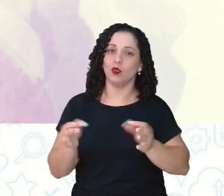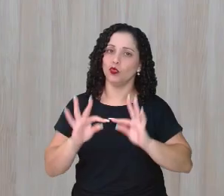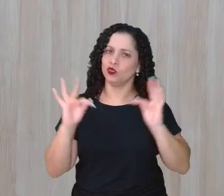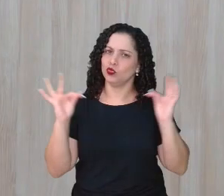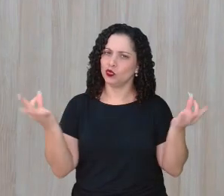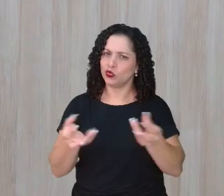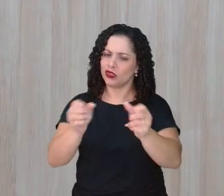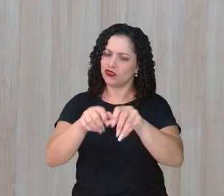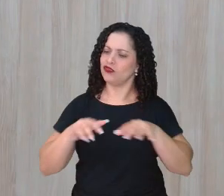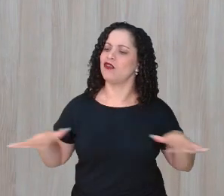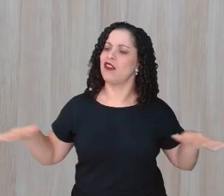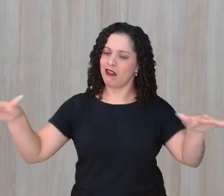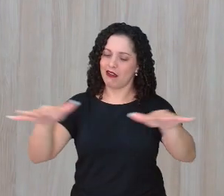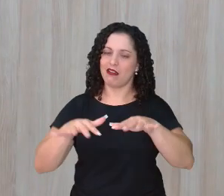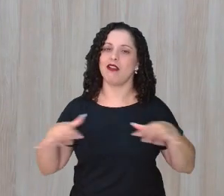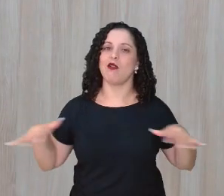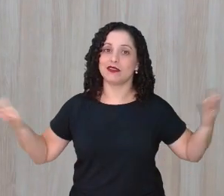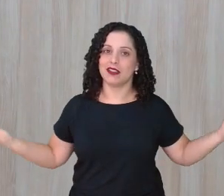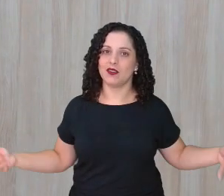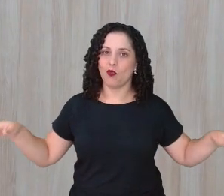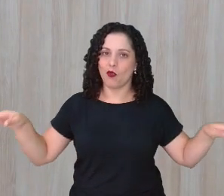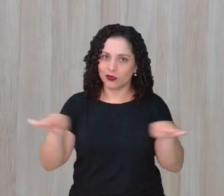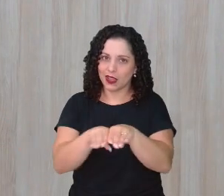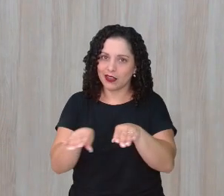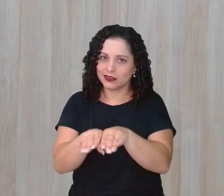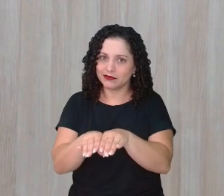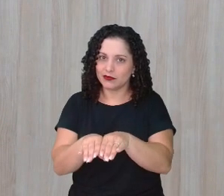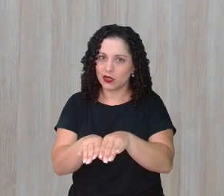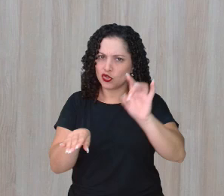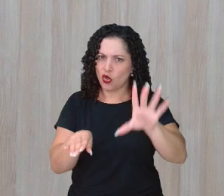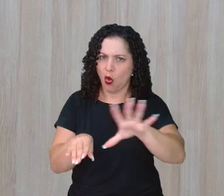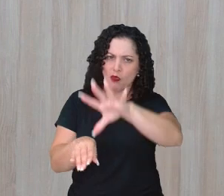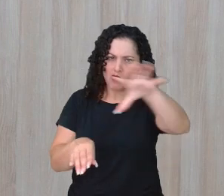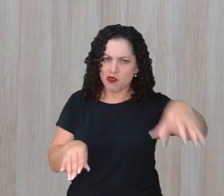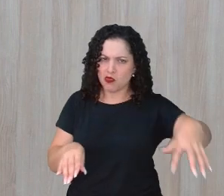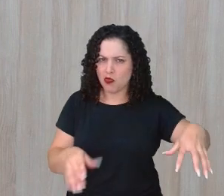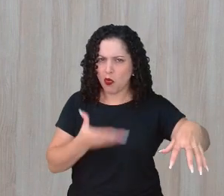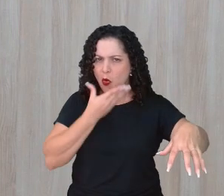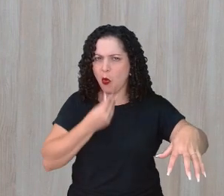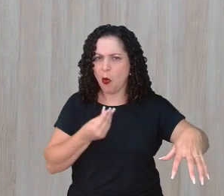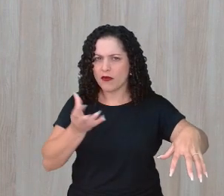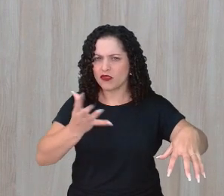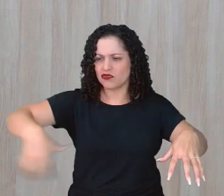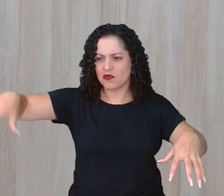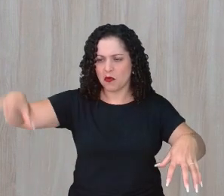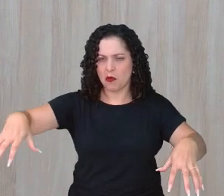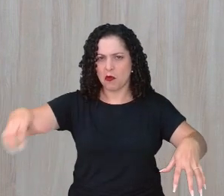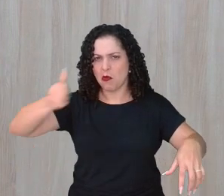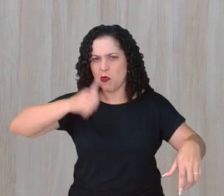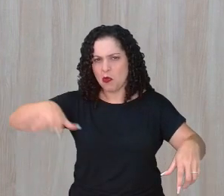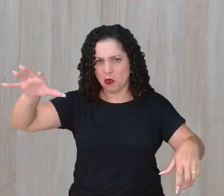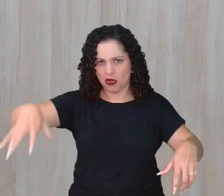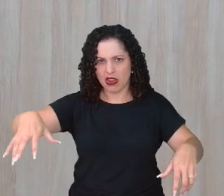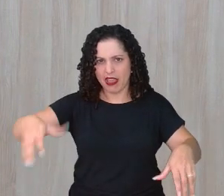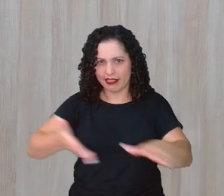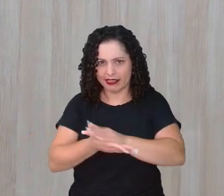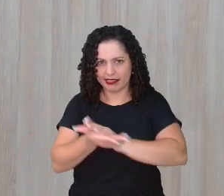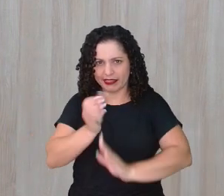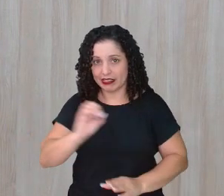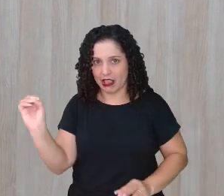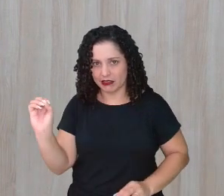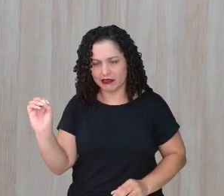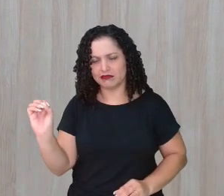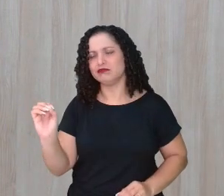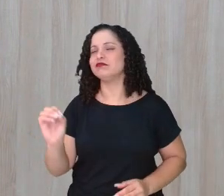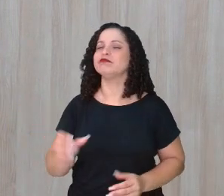tudo isso era importante. E essa igualdade era só para quê? Para os homens e as mulheres não estavam incluídas? Então, todo esse